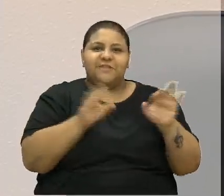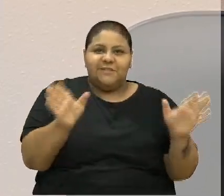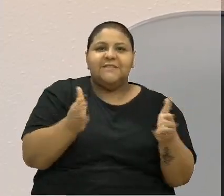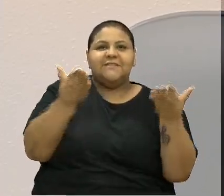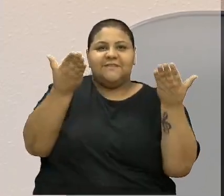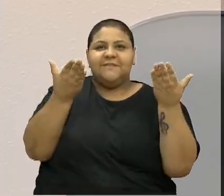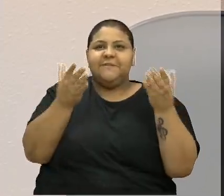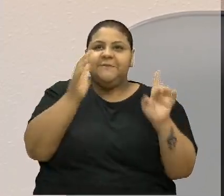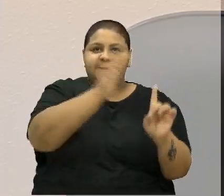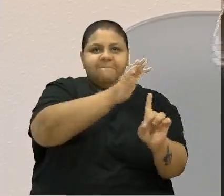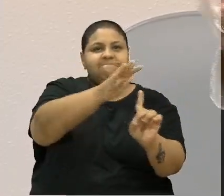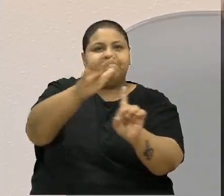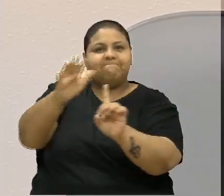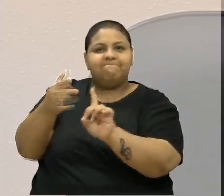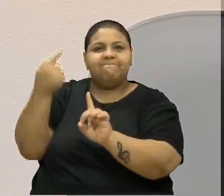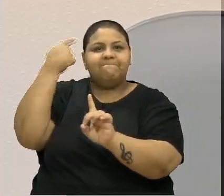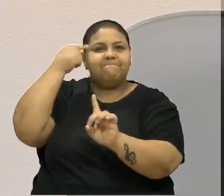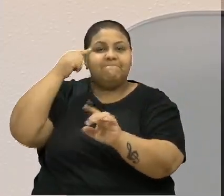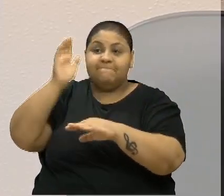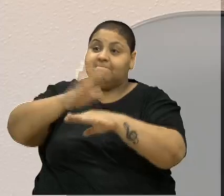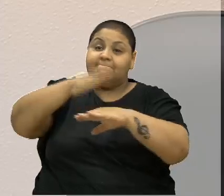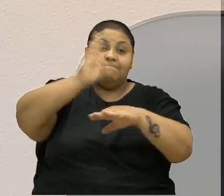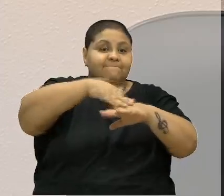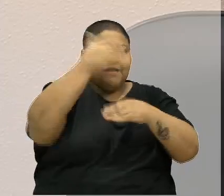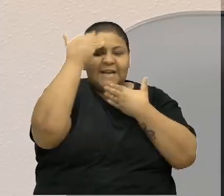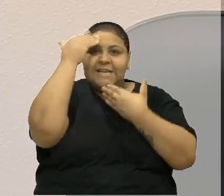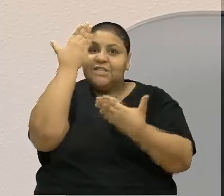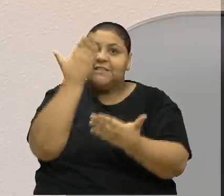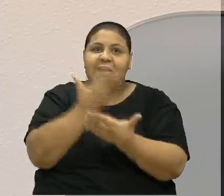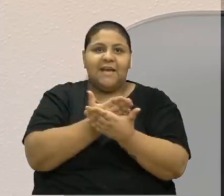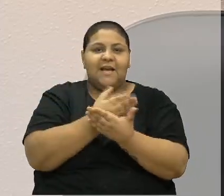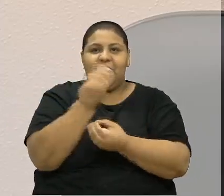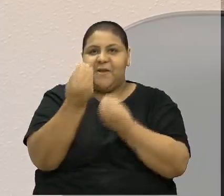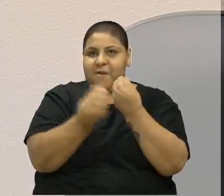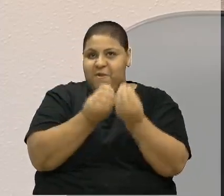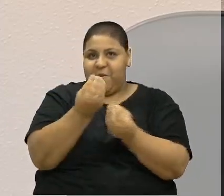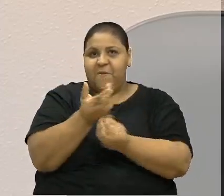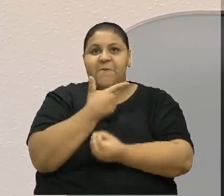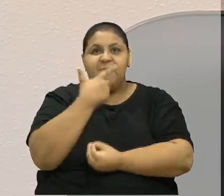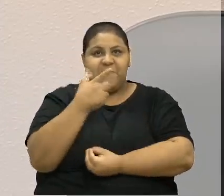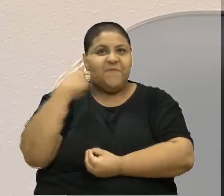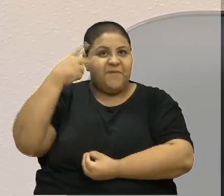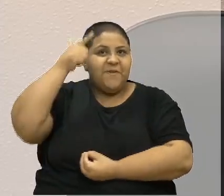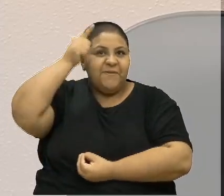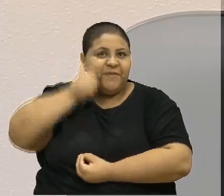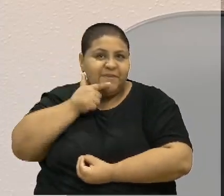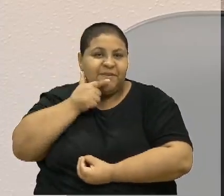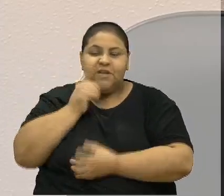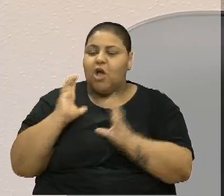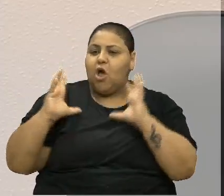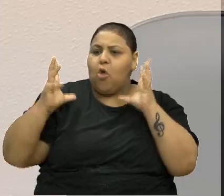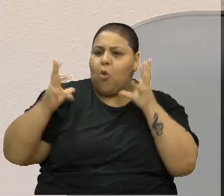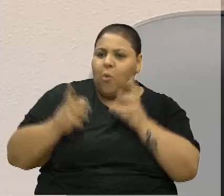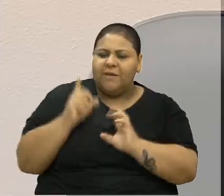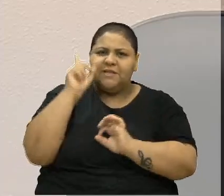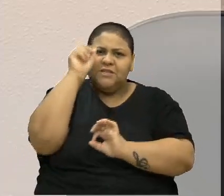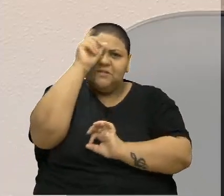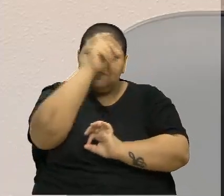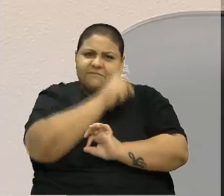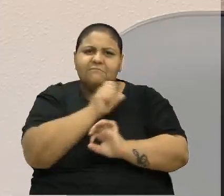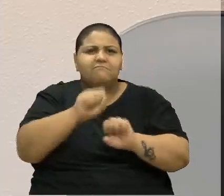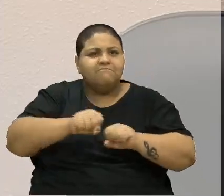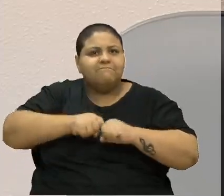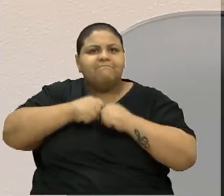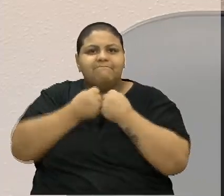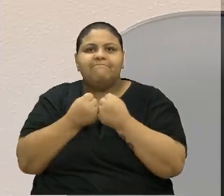incentivado e inspirado a pensar sempre mais e a acreditar. Como disse há pouco o vereador Lucas, né? Quantas dificuldades foram